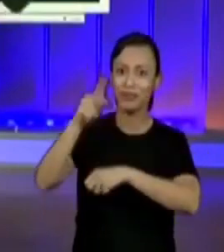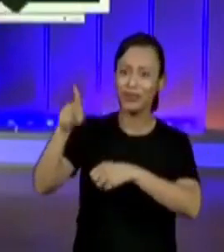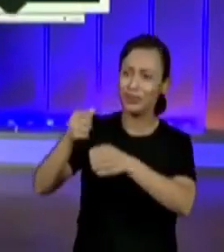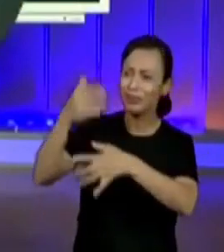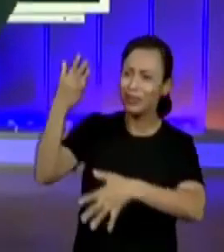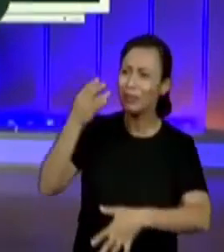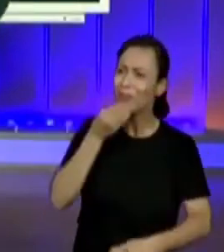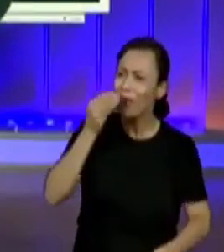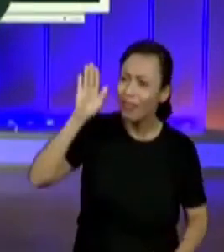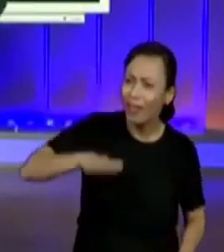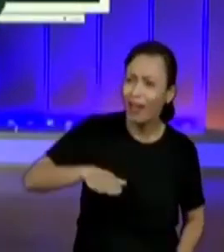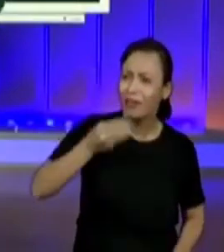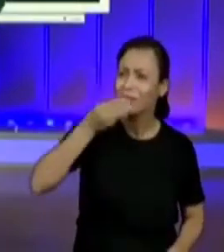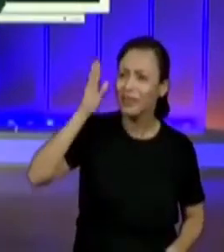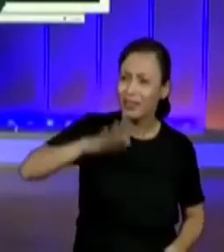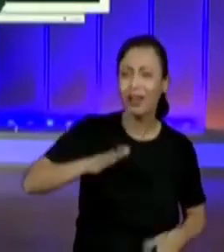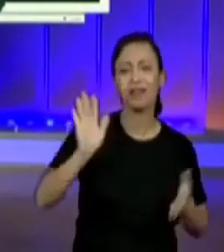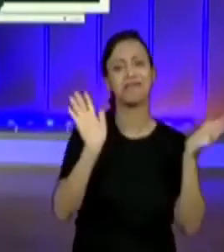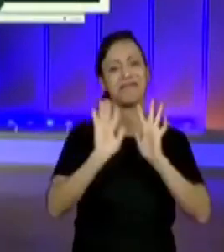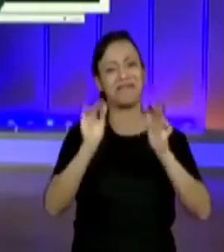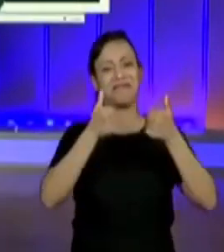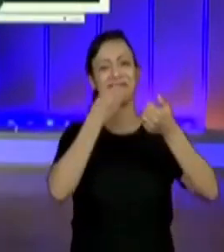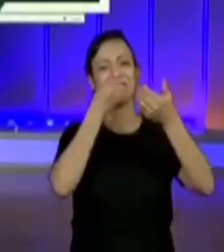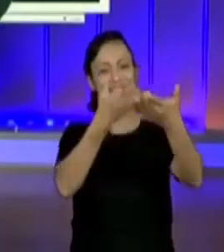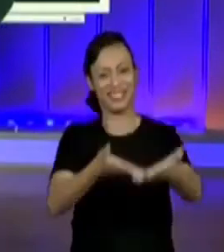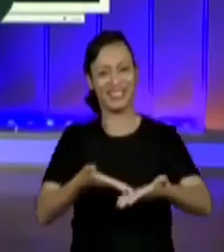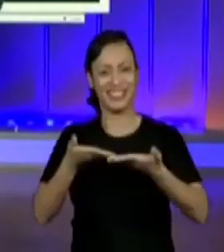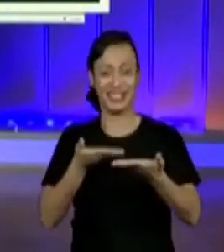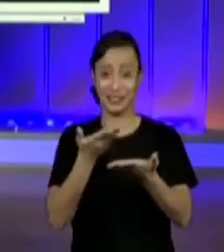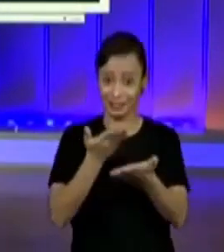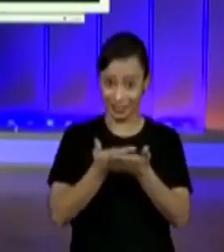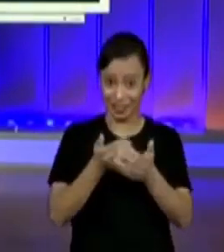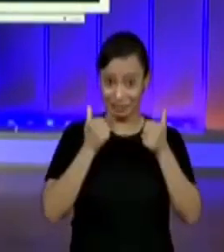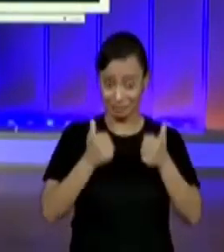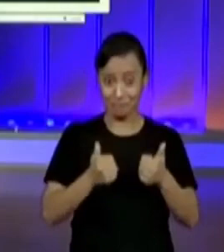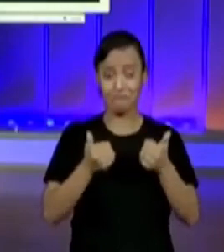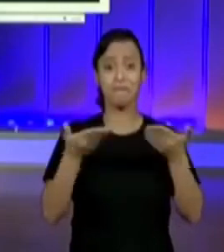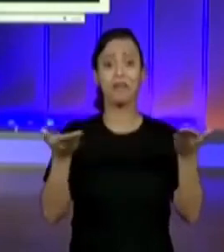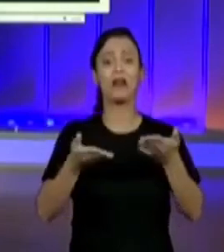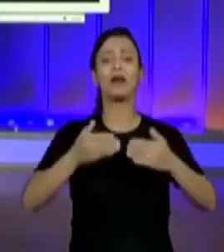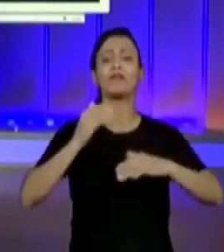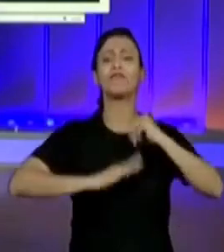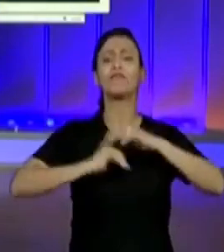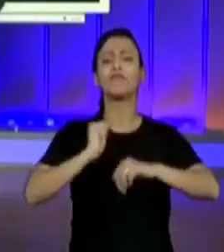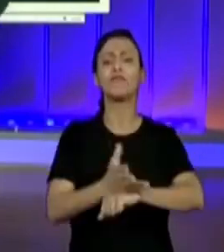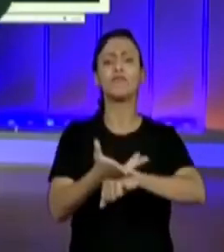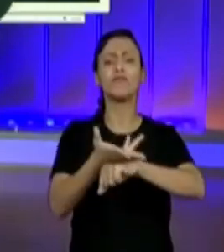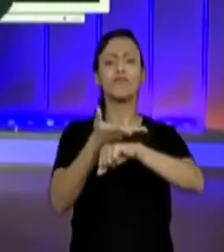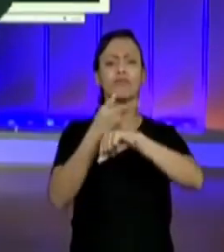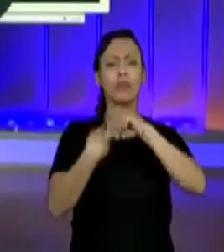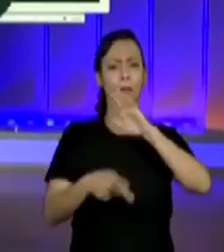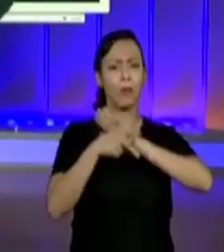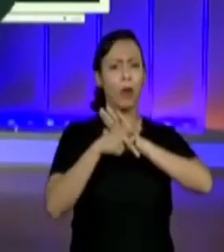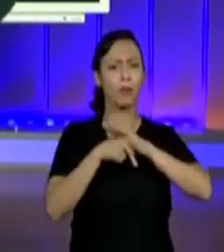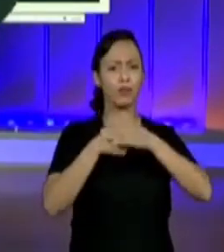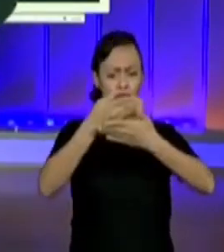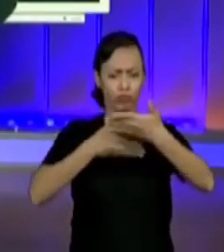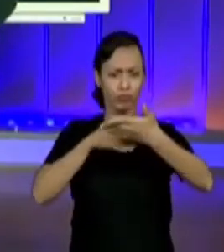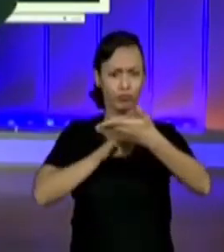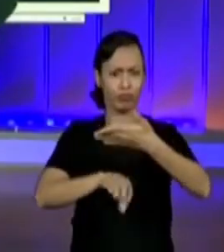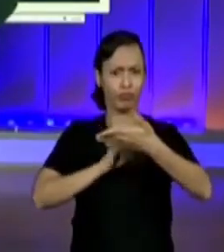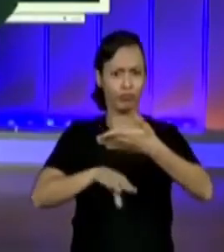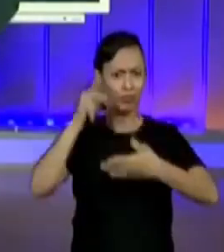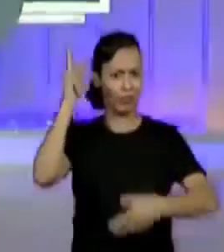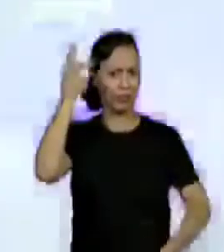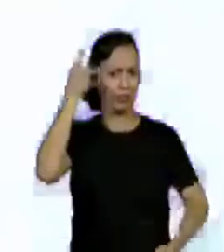tarde bem-vindos à aula Vamos então conhecer a habilidade do currículo Paulista sobre a qual se baseia essa aula